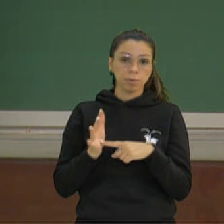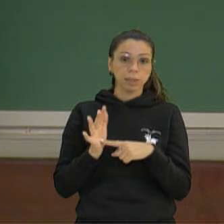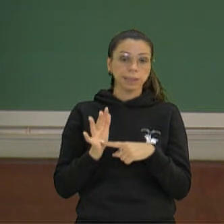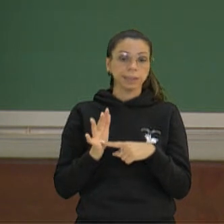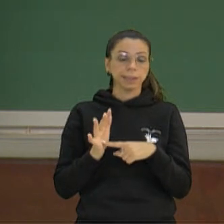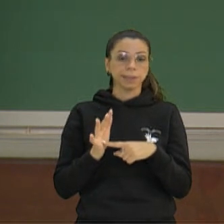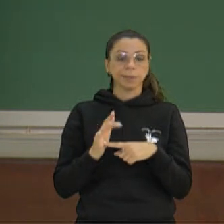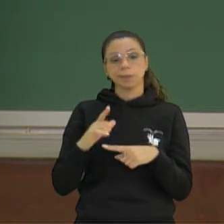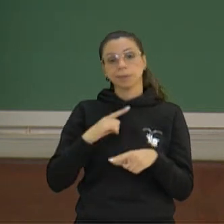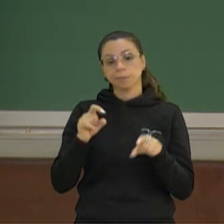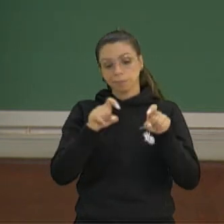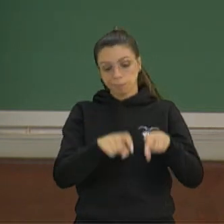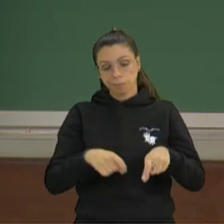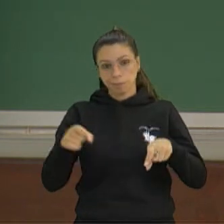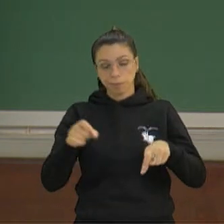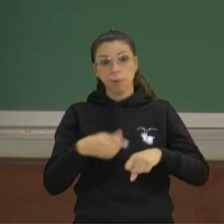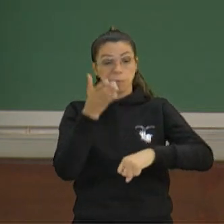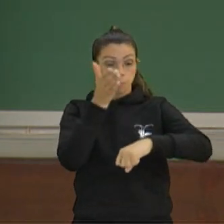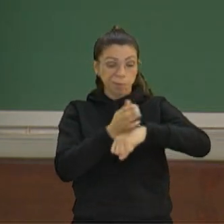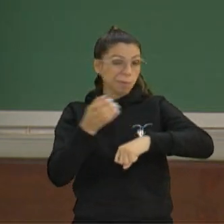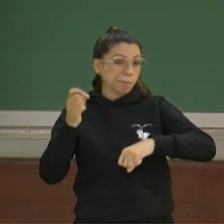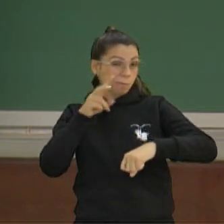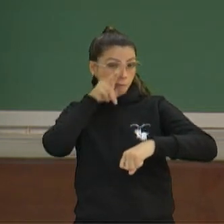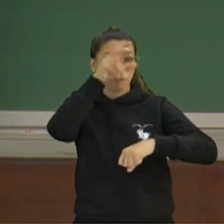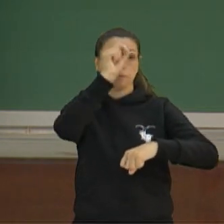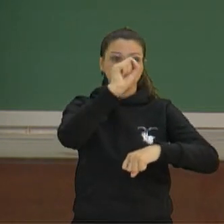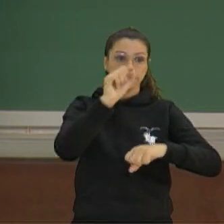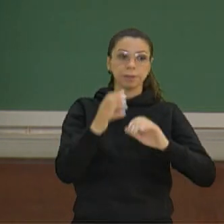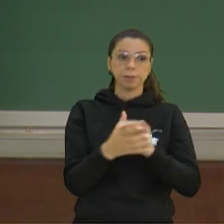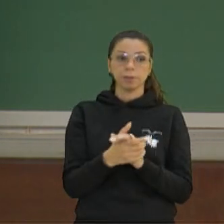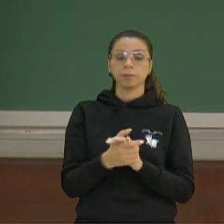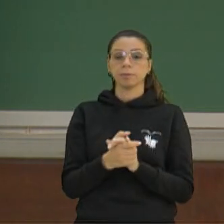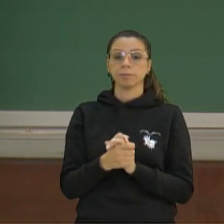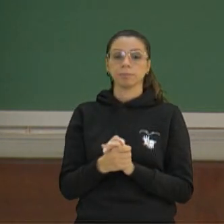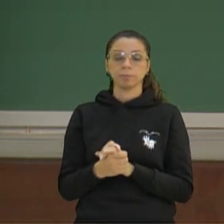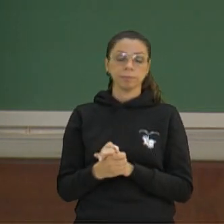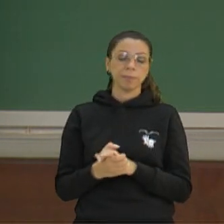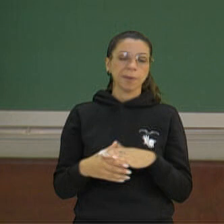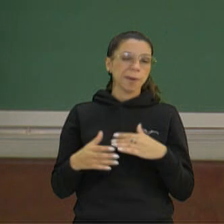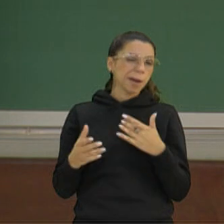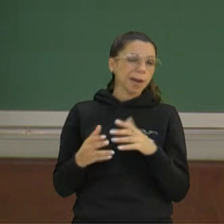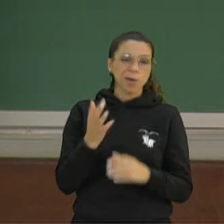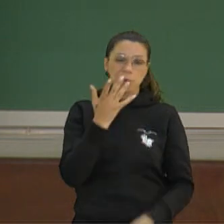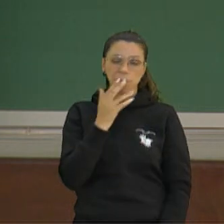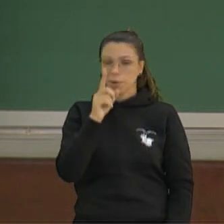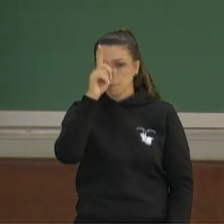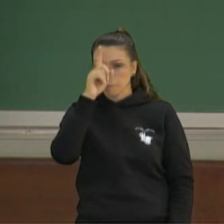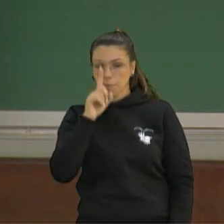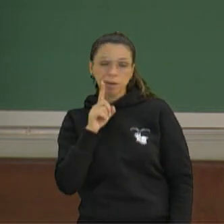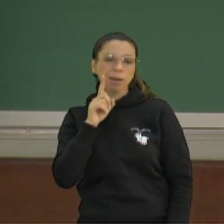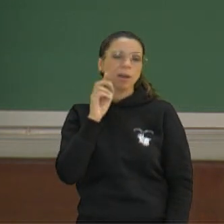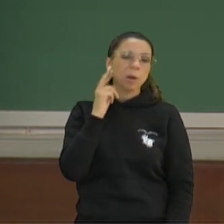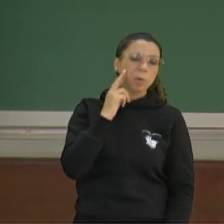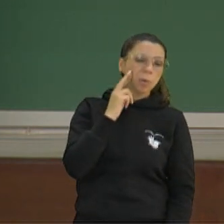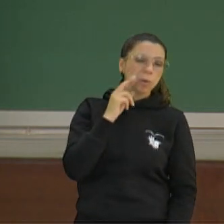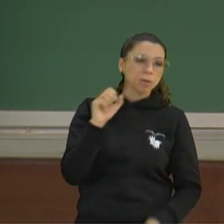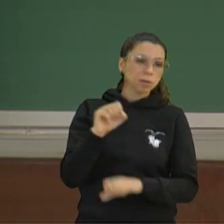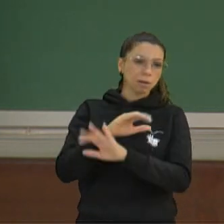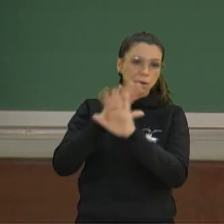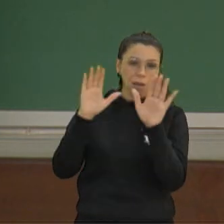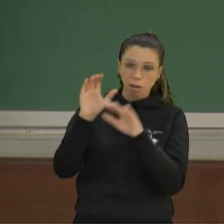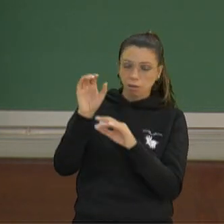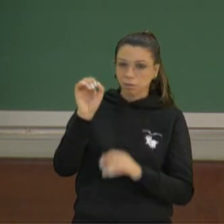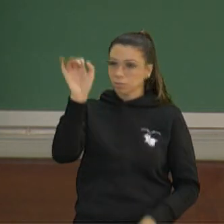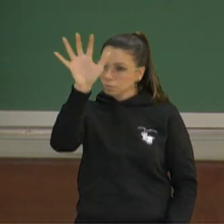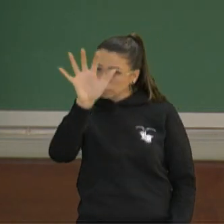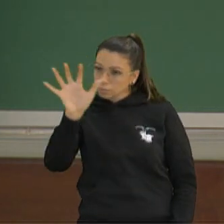ter uma agricultura moderna forte. Essa cor aqui em amarelo, rosa mais claro, que corresponde